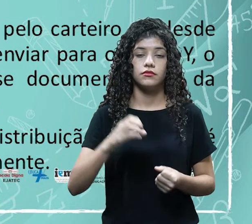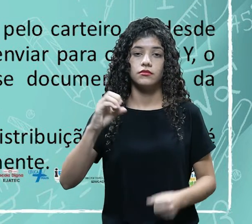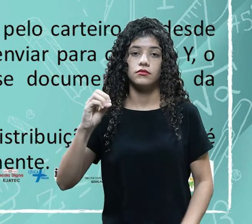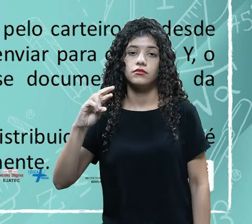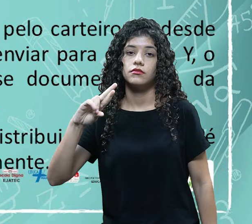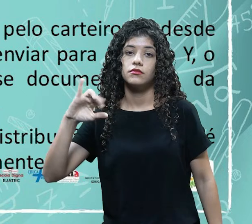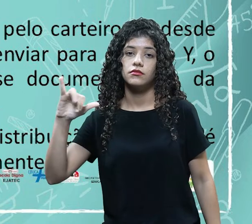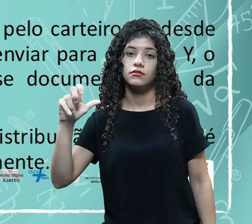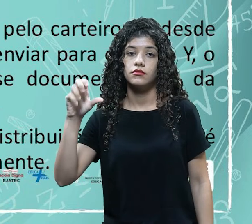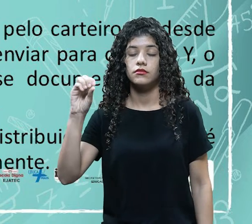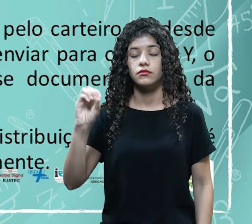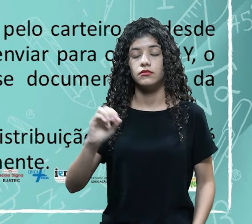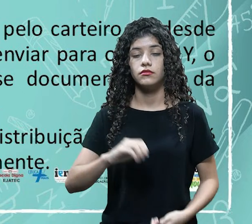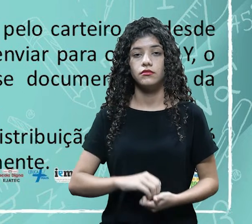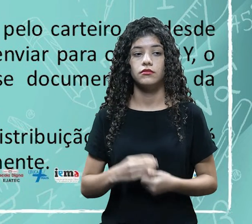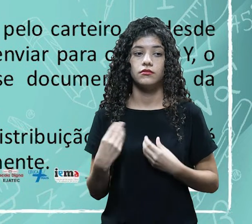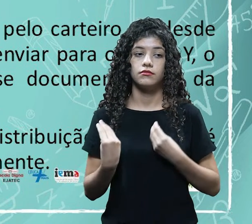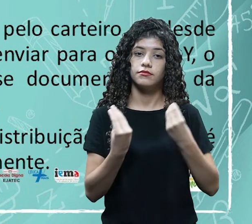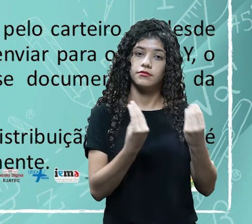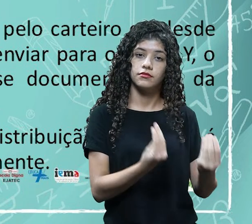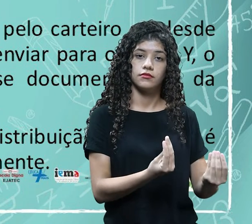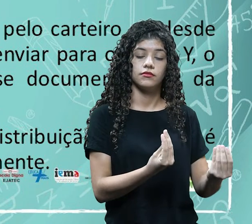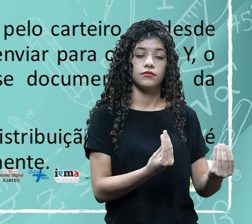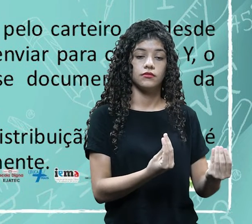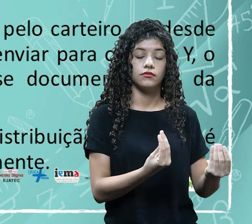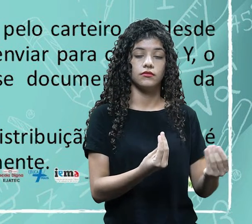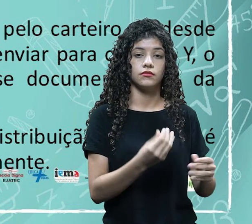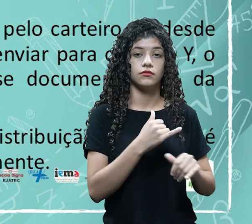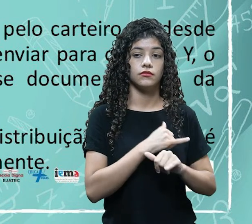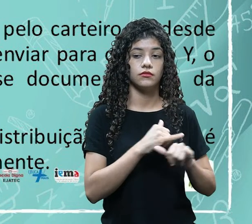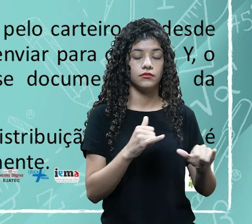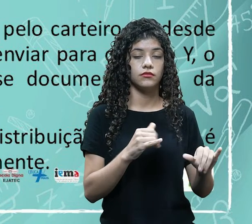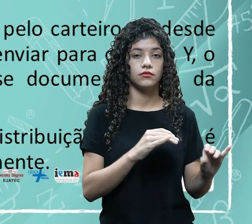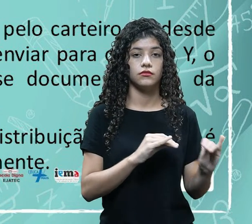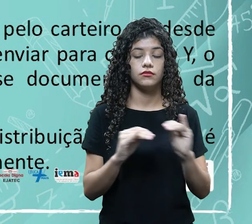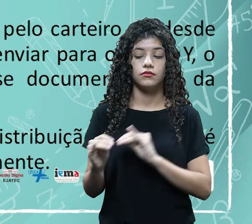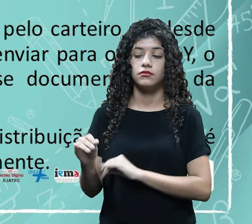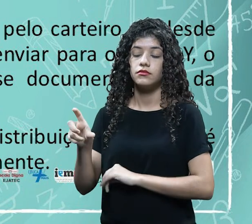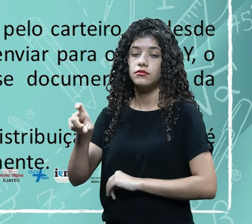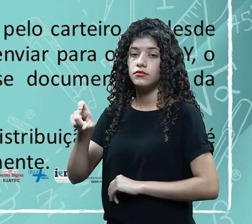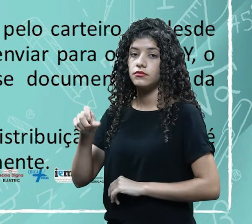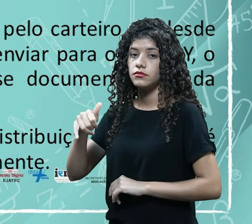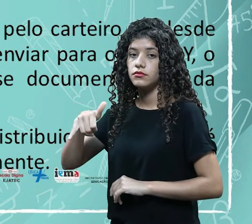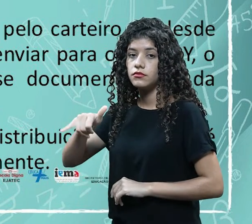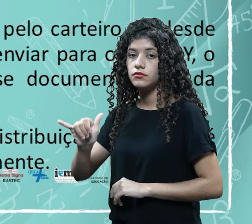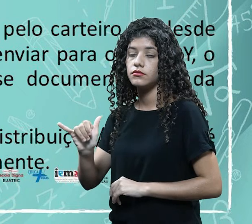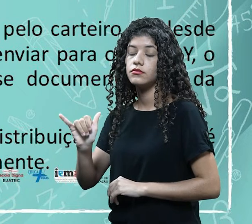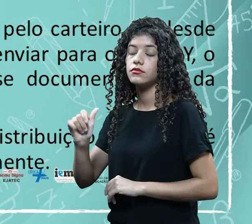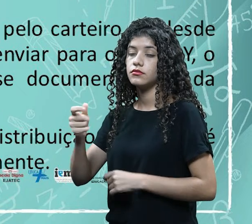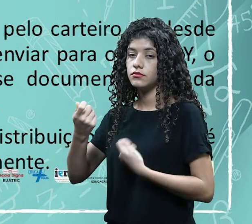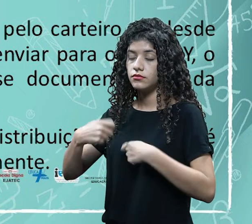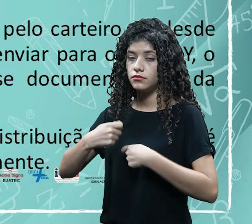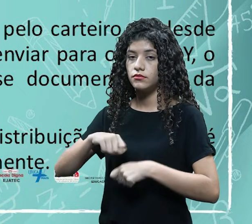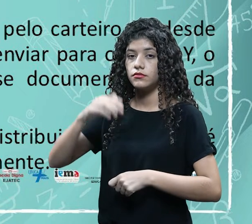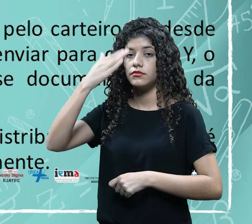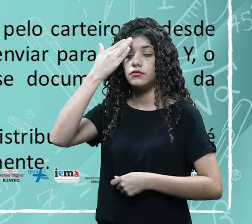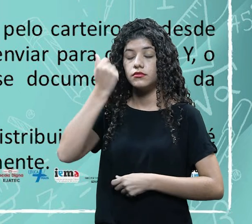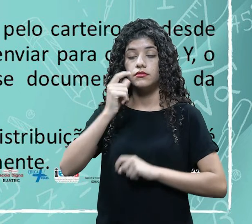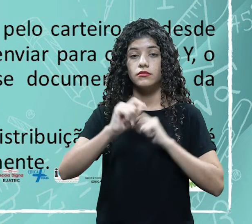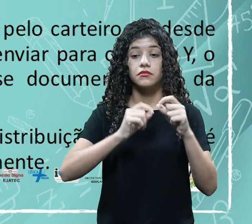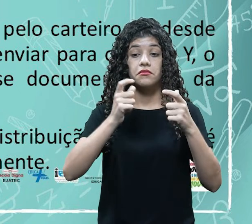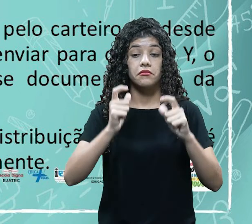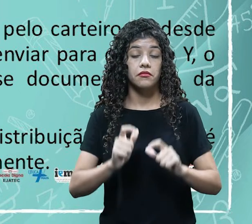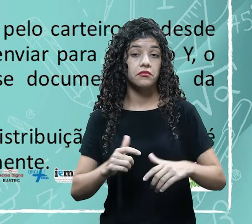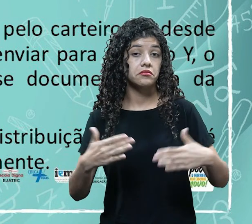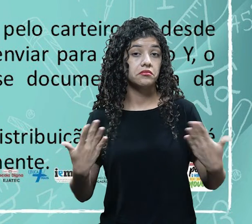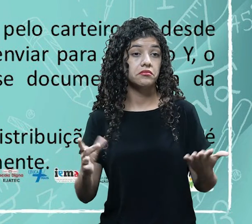carteiro, desde quando o servidor te entregou o documento para enviar para o órgão Y, o protocolo deve saber, de